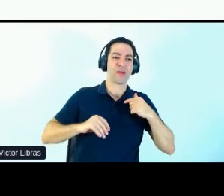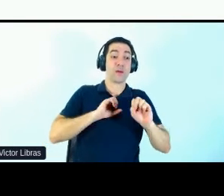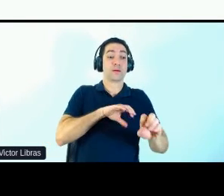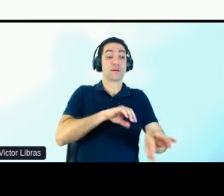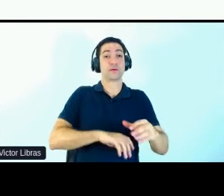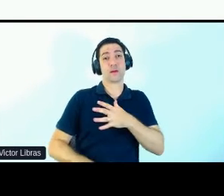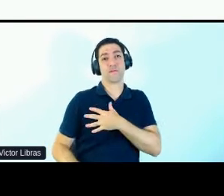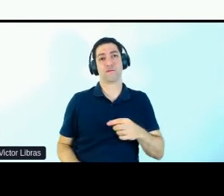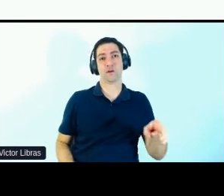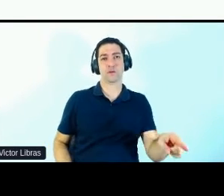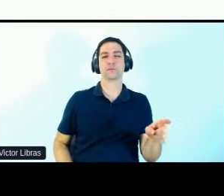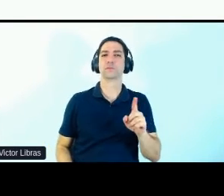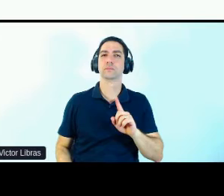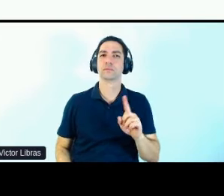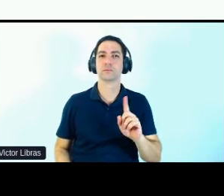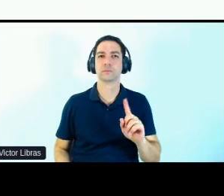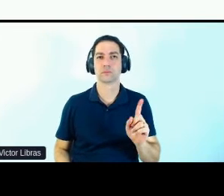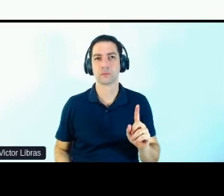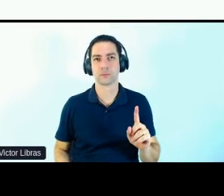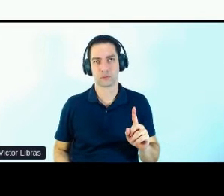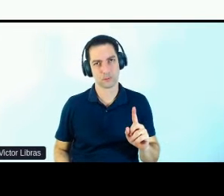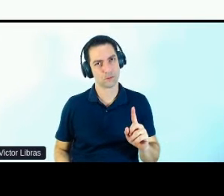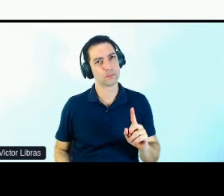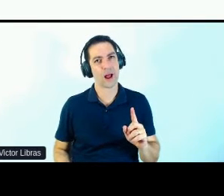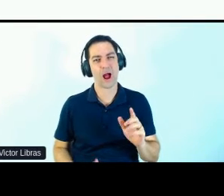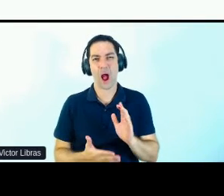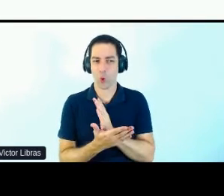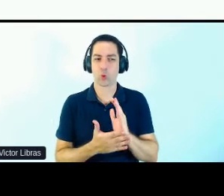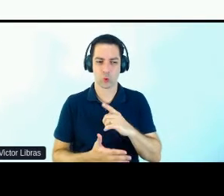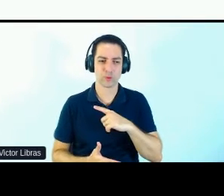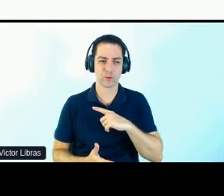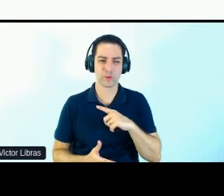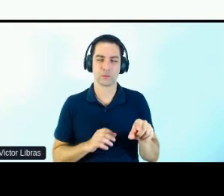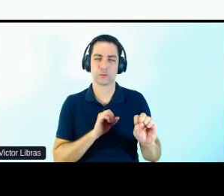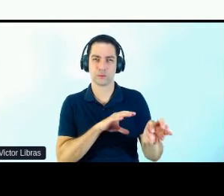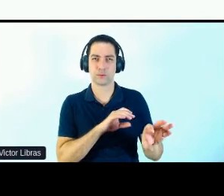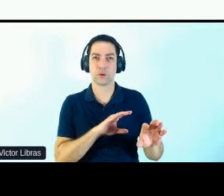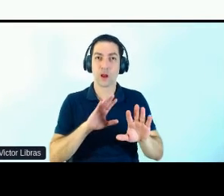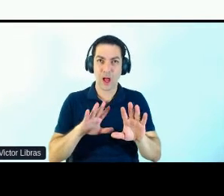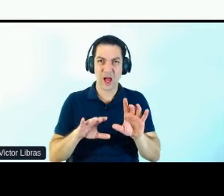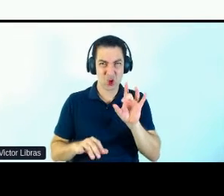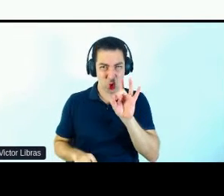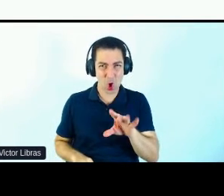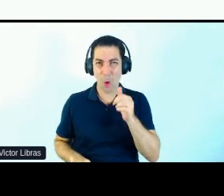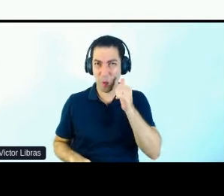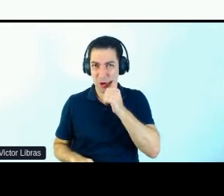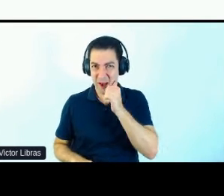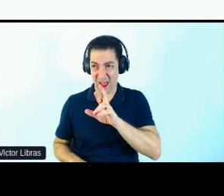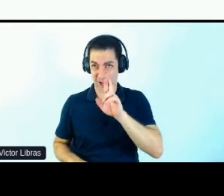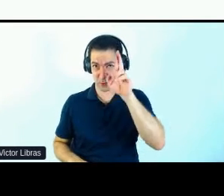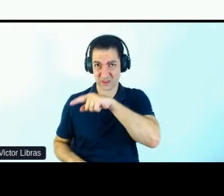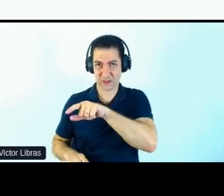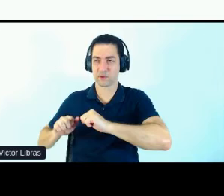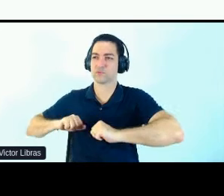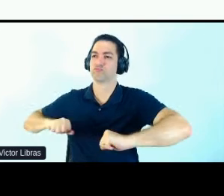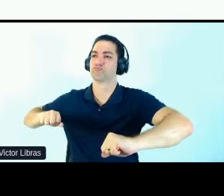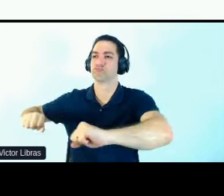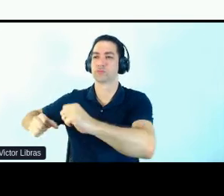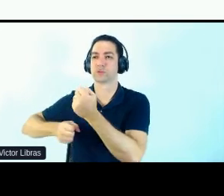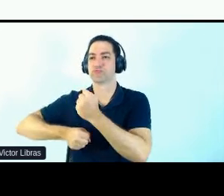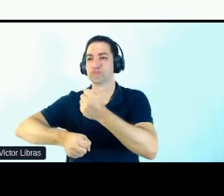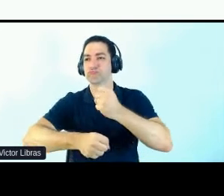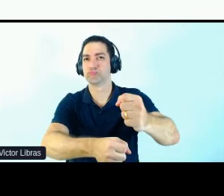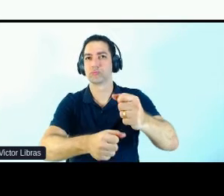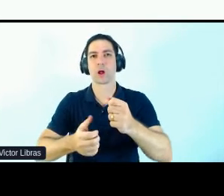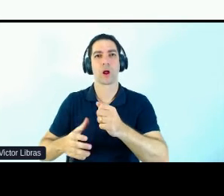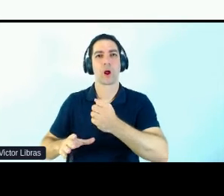limpeza? Então, é justo realmente que só as mulheres desenvolvam essas tarefas domésticas? É, a gente pode trazer aqui quantos